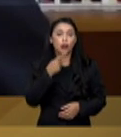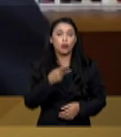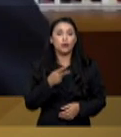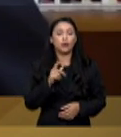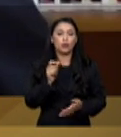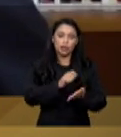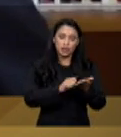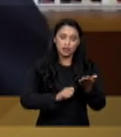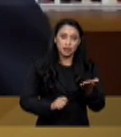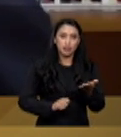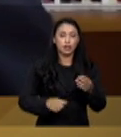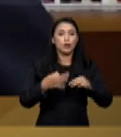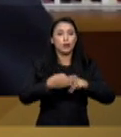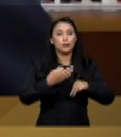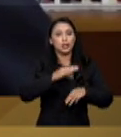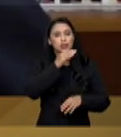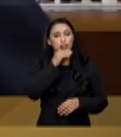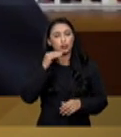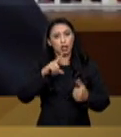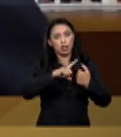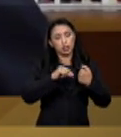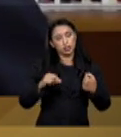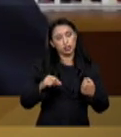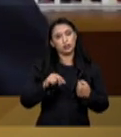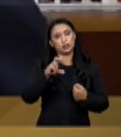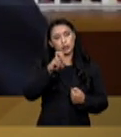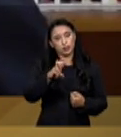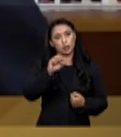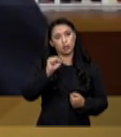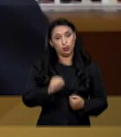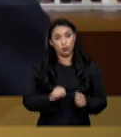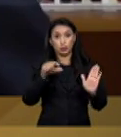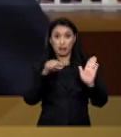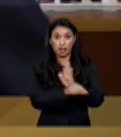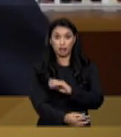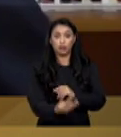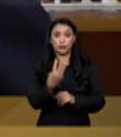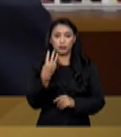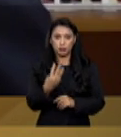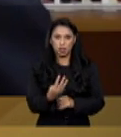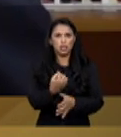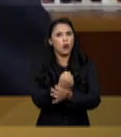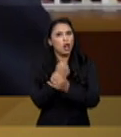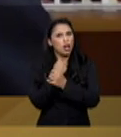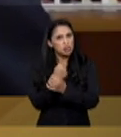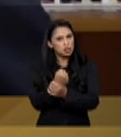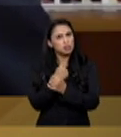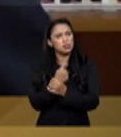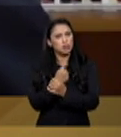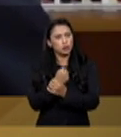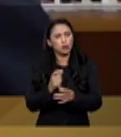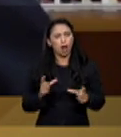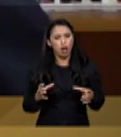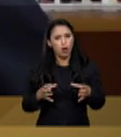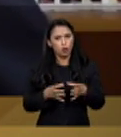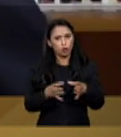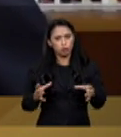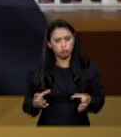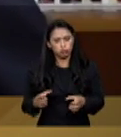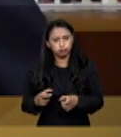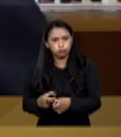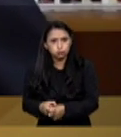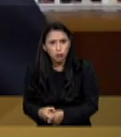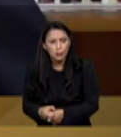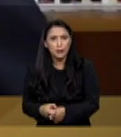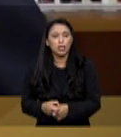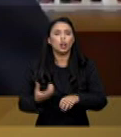ministro Celso de Mello. O artigo 58, parágrafo 3º, assegura às minorias parlamentares